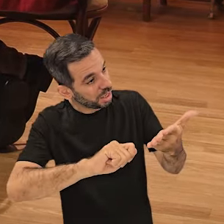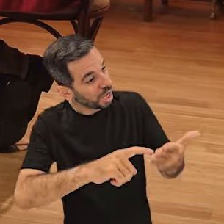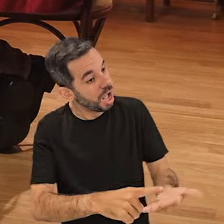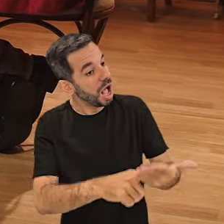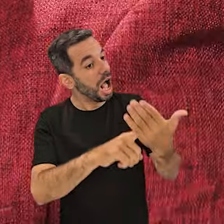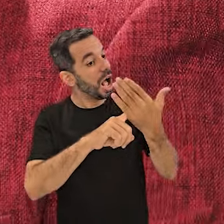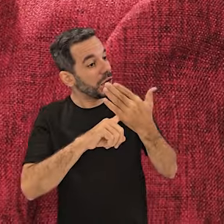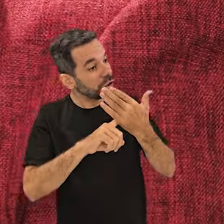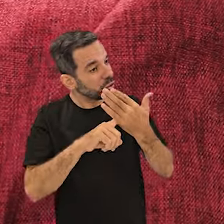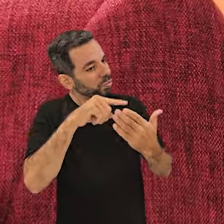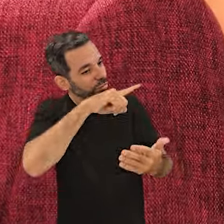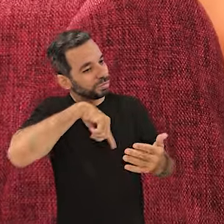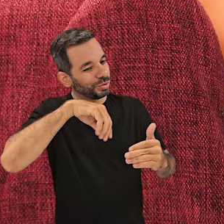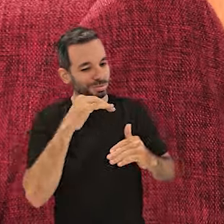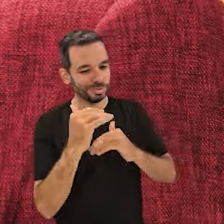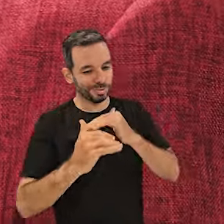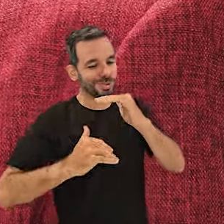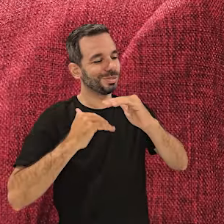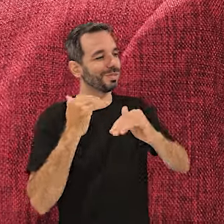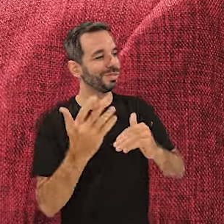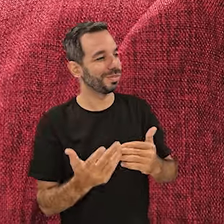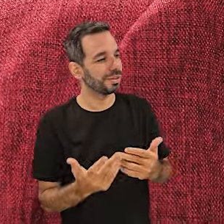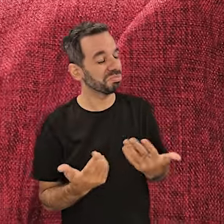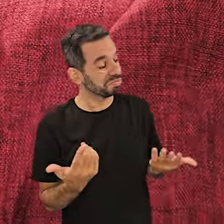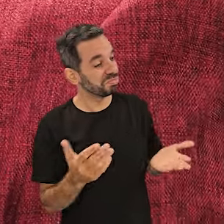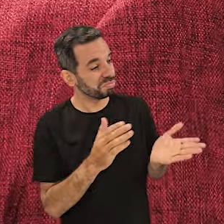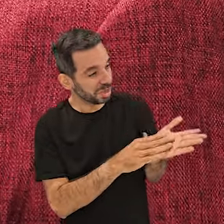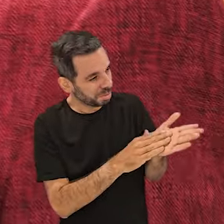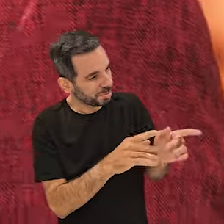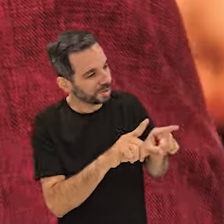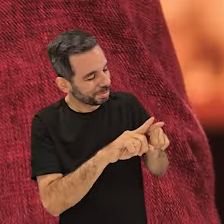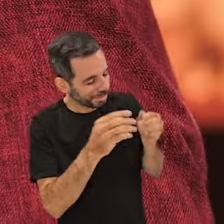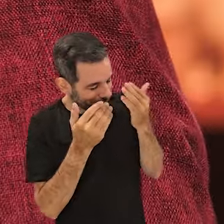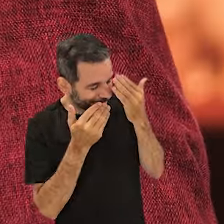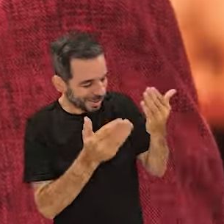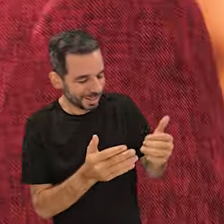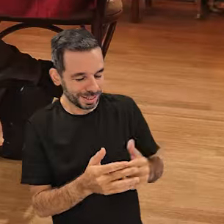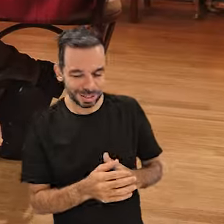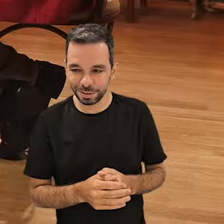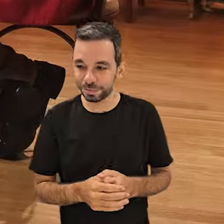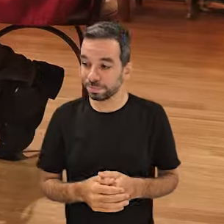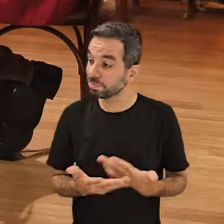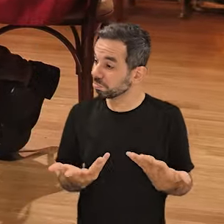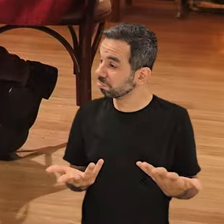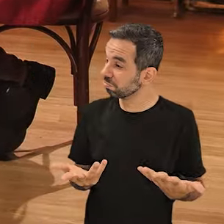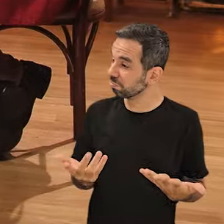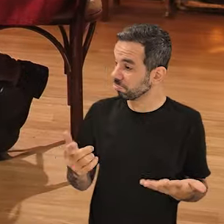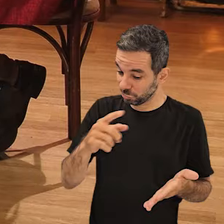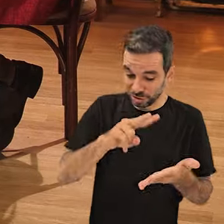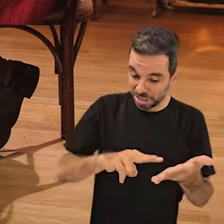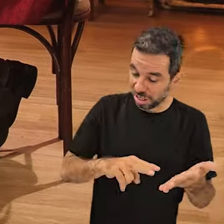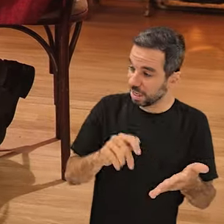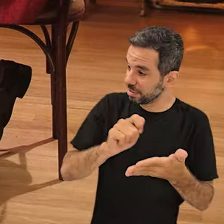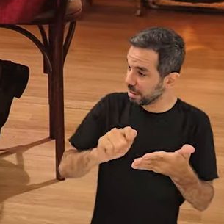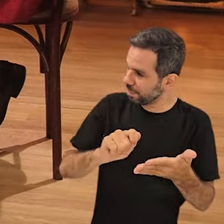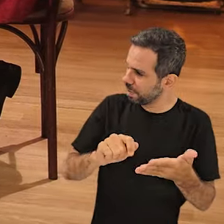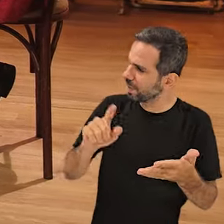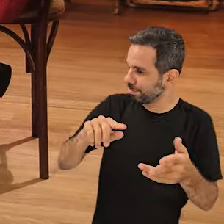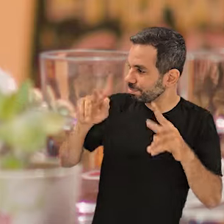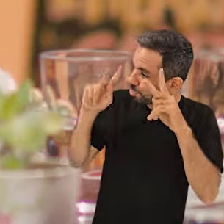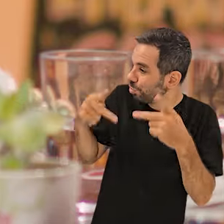próprio ser ao desenvolvimento de si mesmo. Parabéns e obrigado por esse espaço. Né, é o que nos torna humanos. Sim,